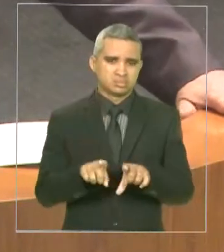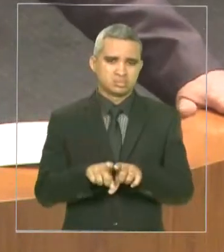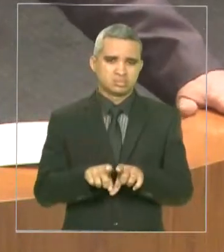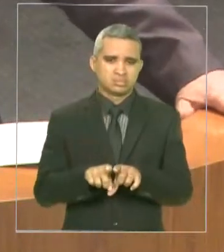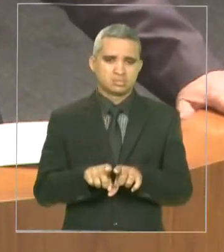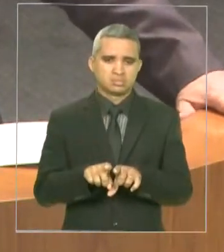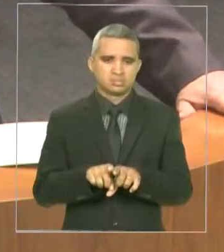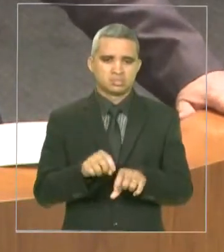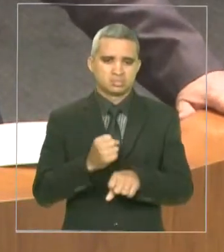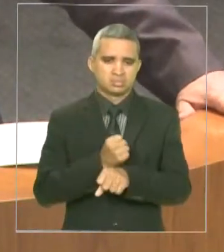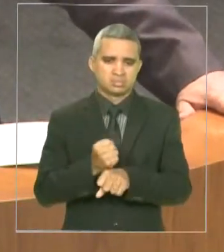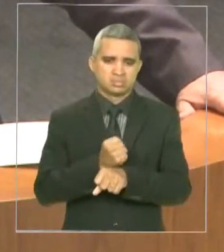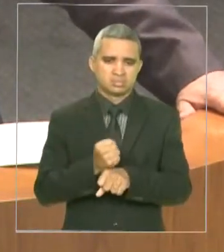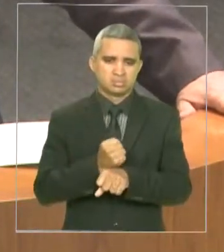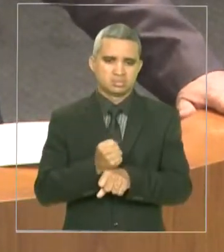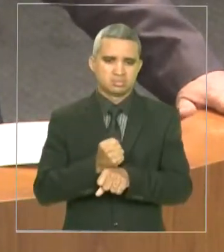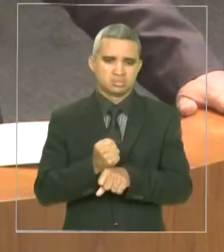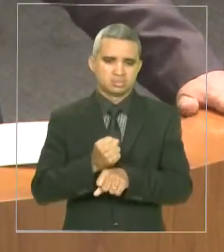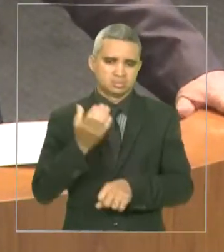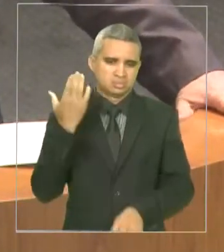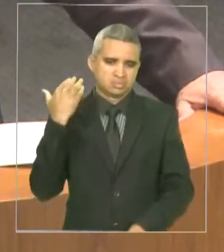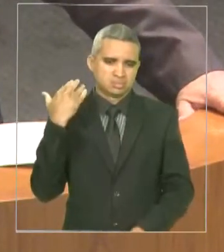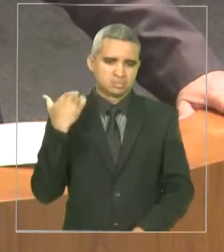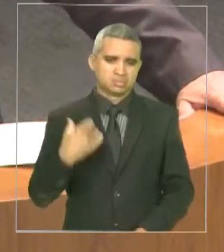há longos anos atrás,